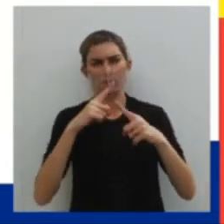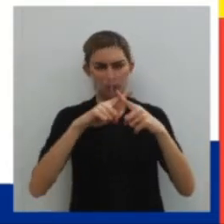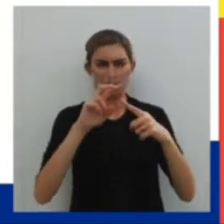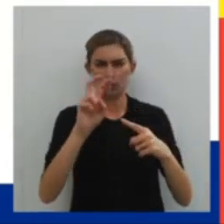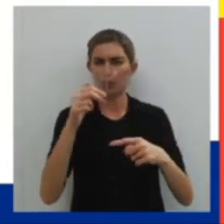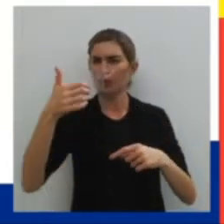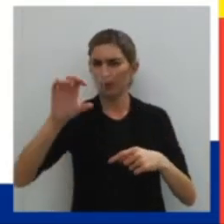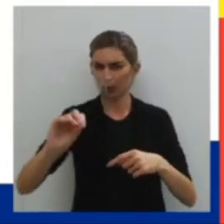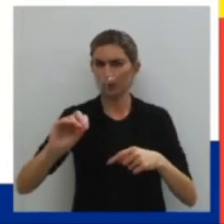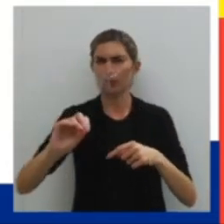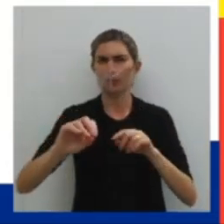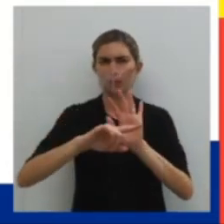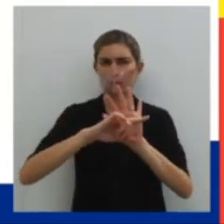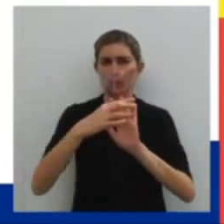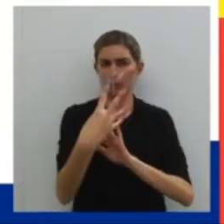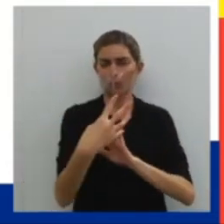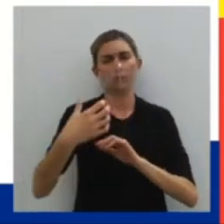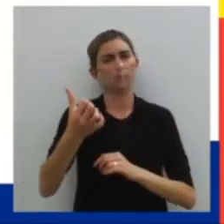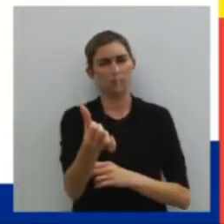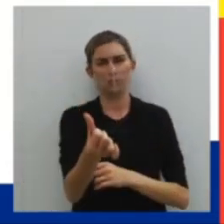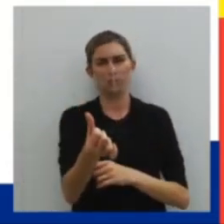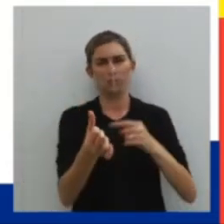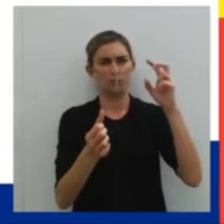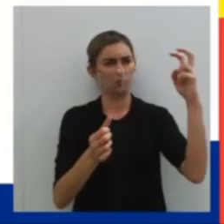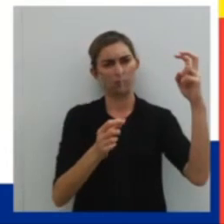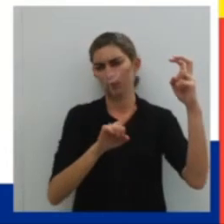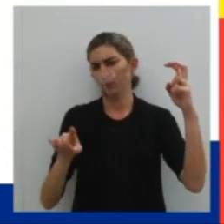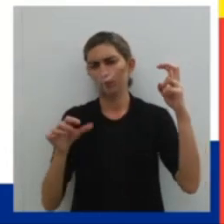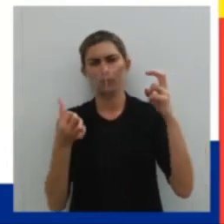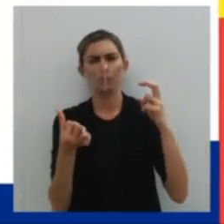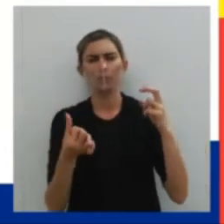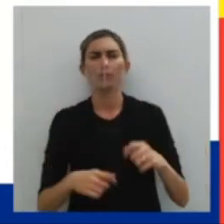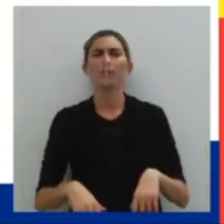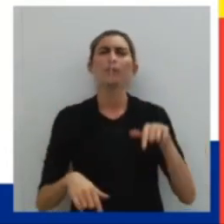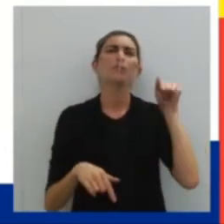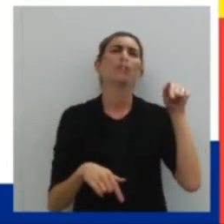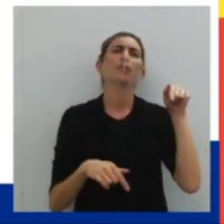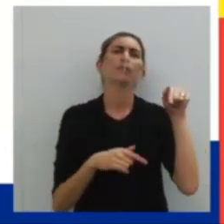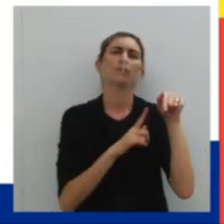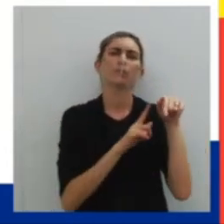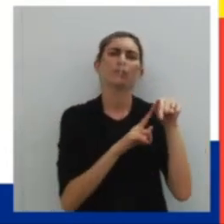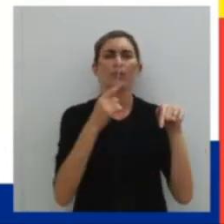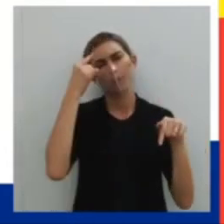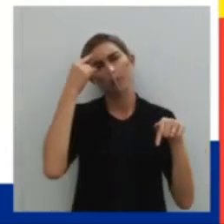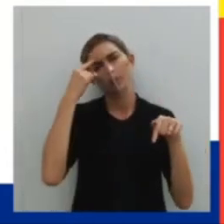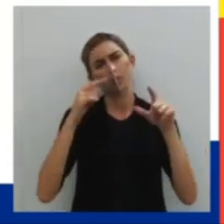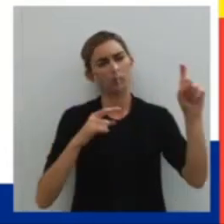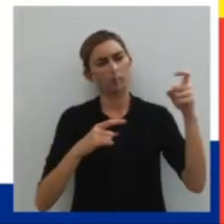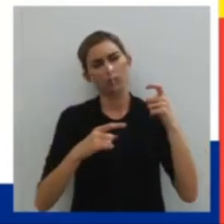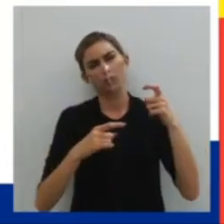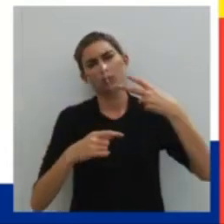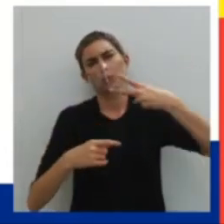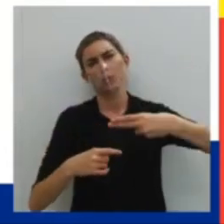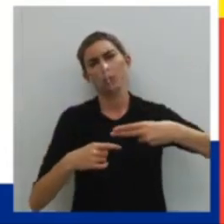6. Então, o 5 está associado com o elemento 6. Ô, Walter, e o 7? Se eu pensar no x igual a